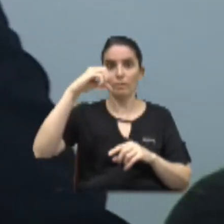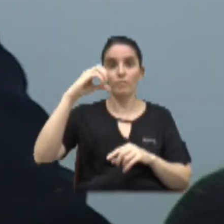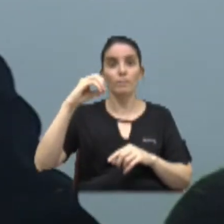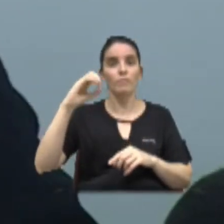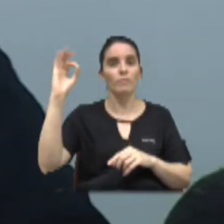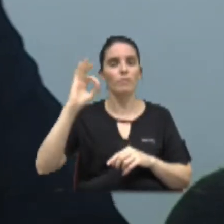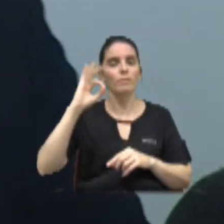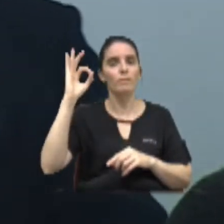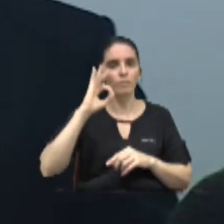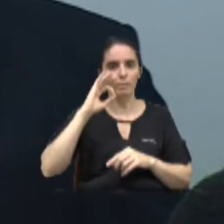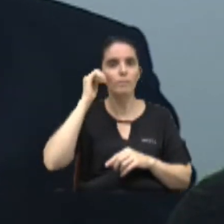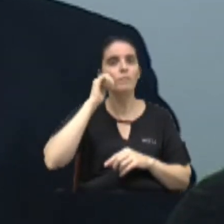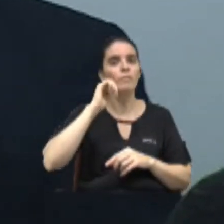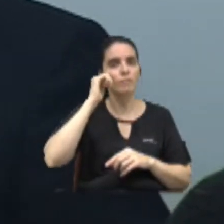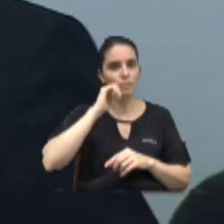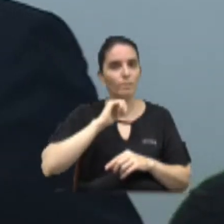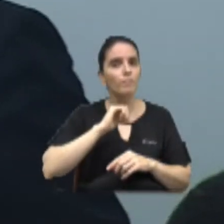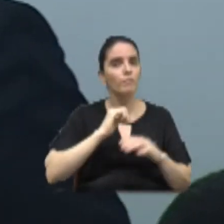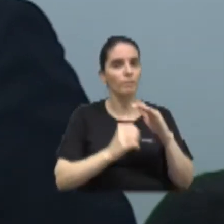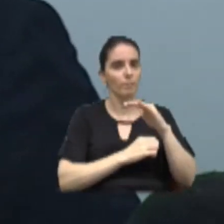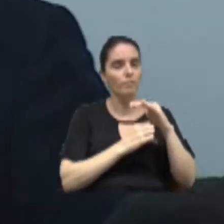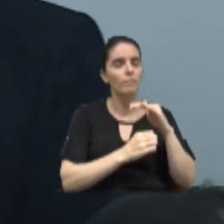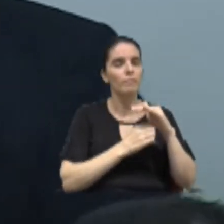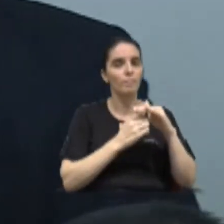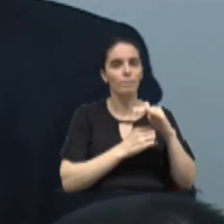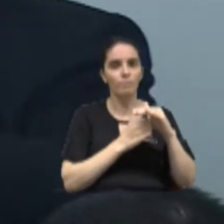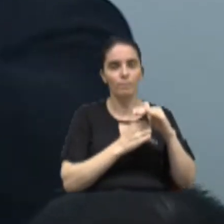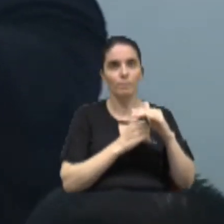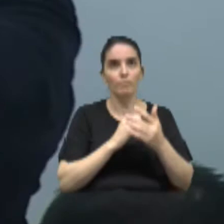mulher na fábrica de joia.